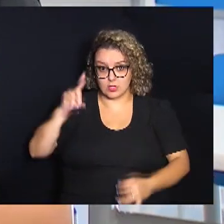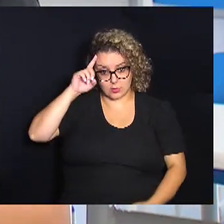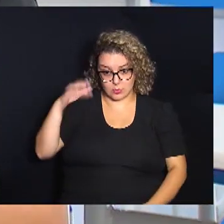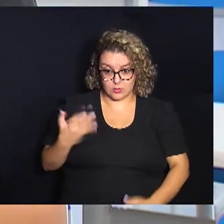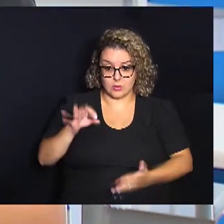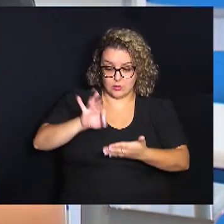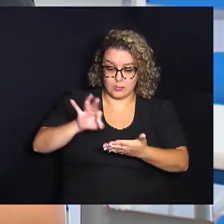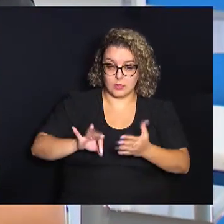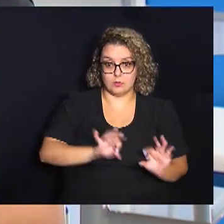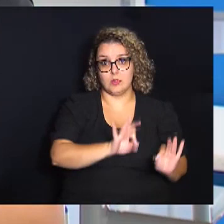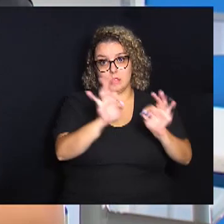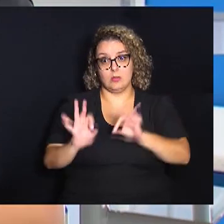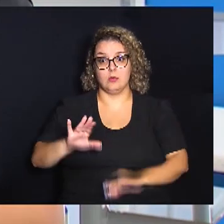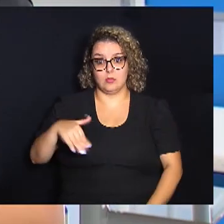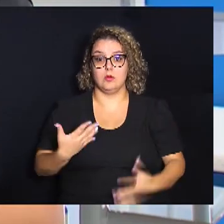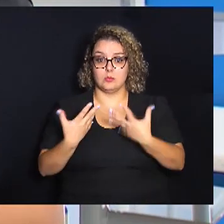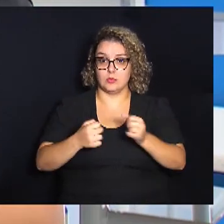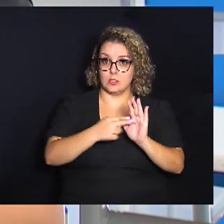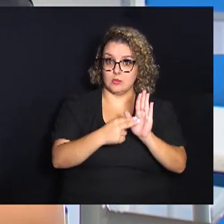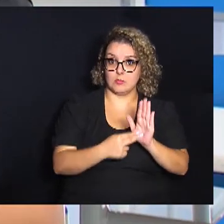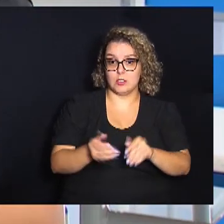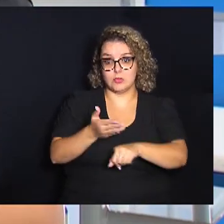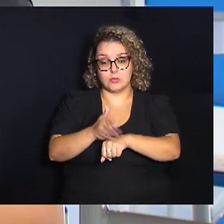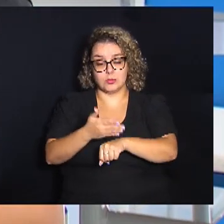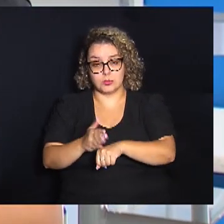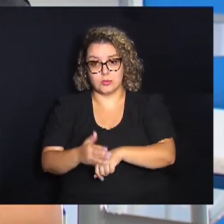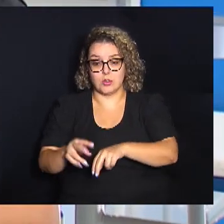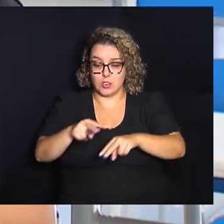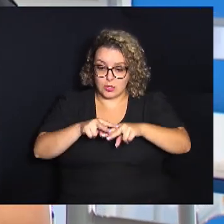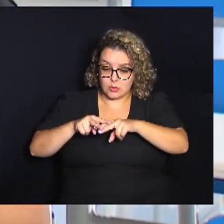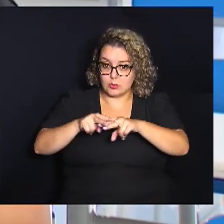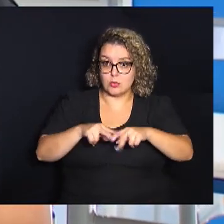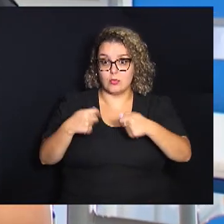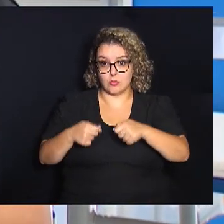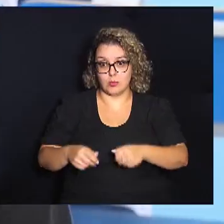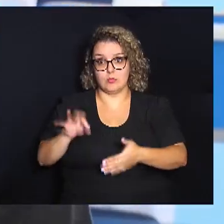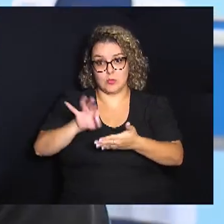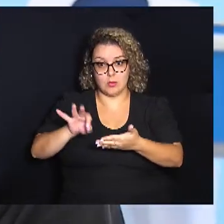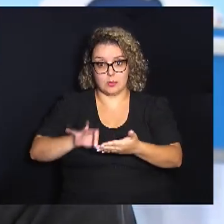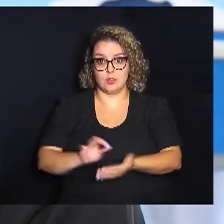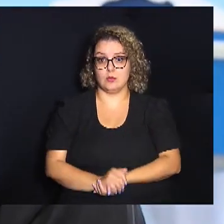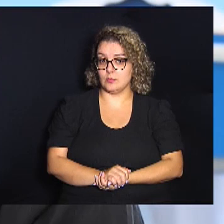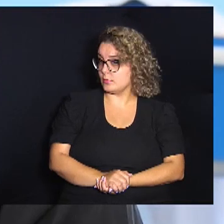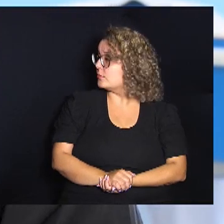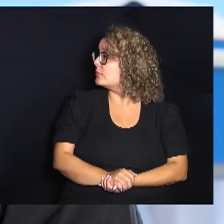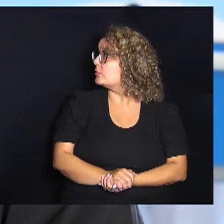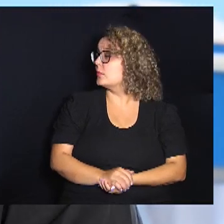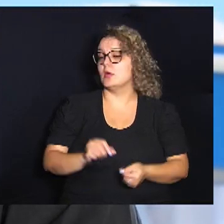correção assistida, quando ele recebe a nota dos exercícios e revisa aqueles que precisam ser corrigidos. Fiz os